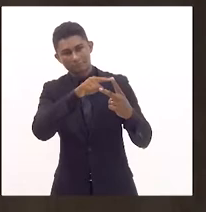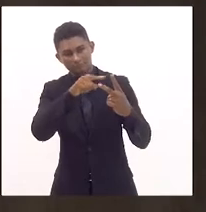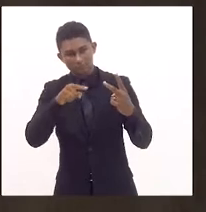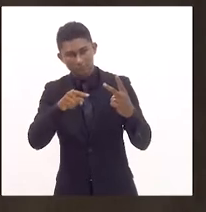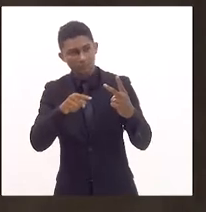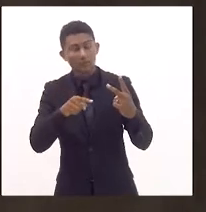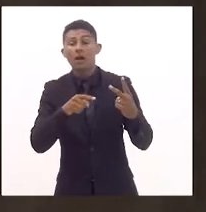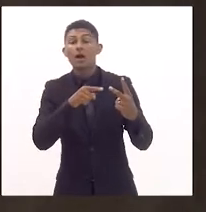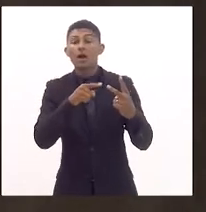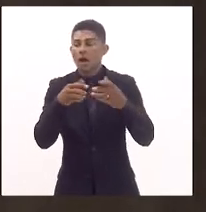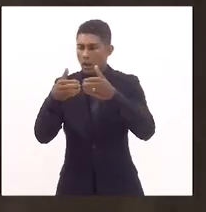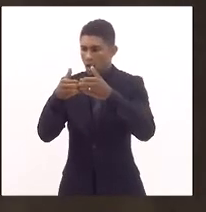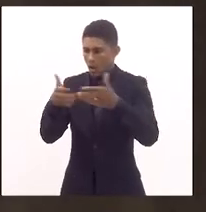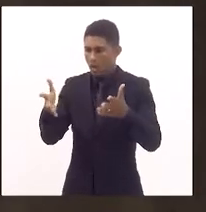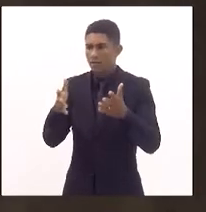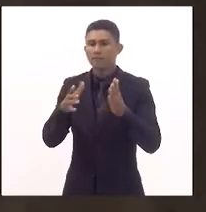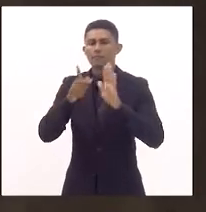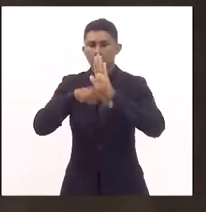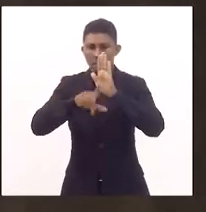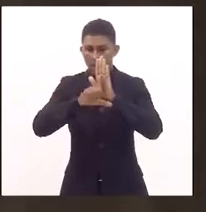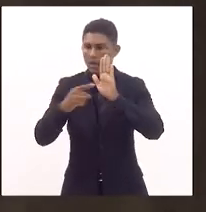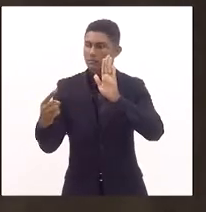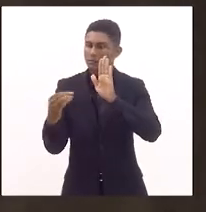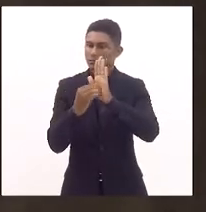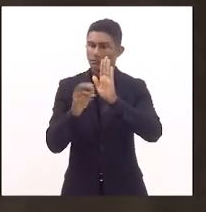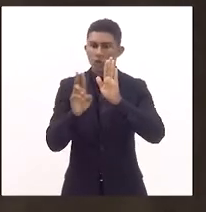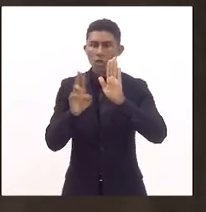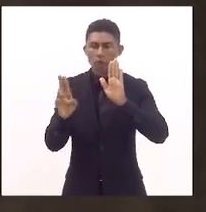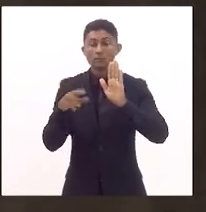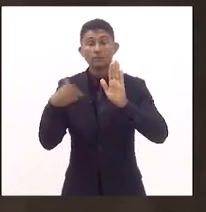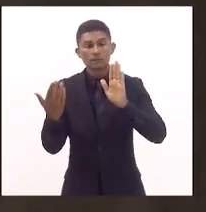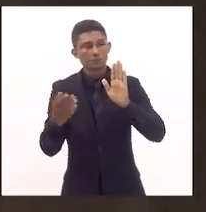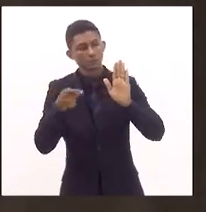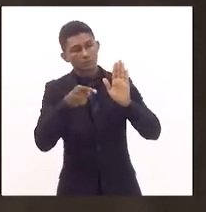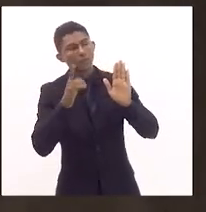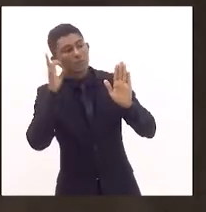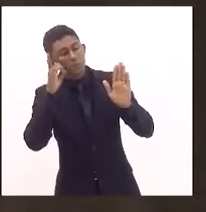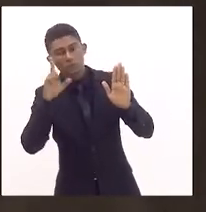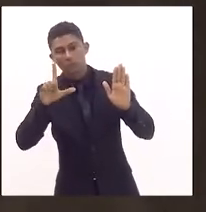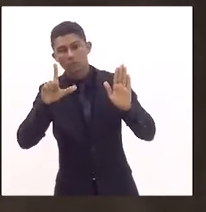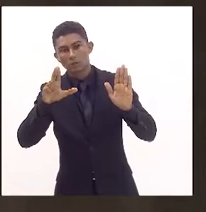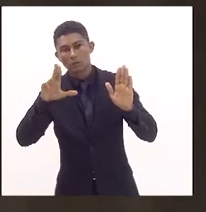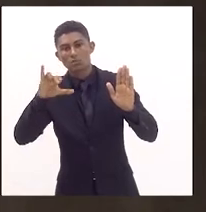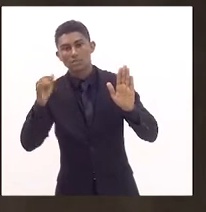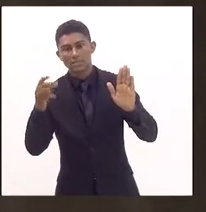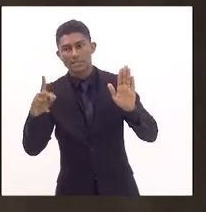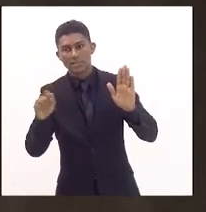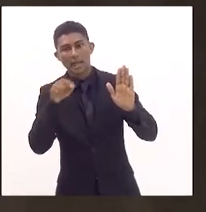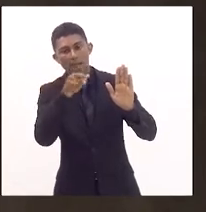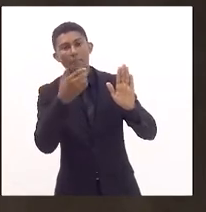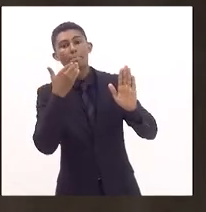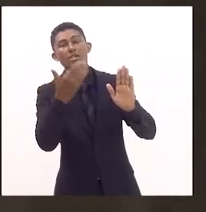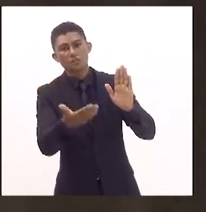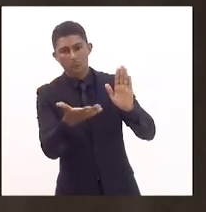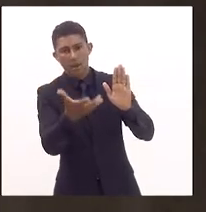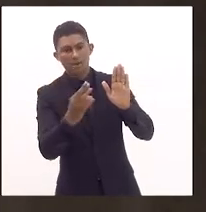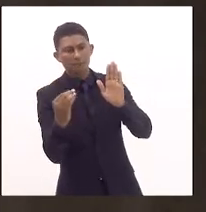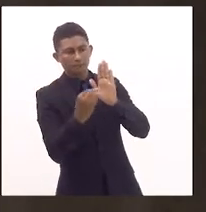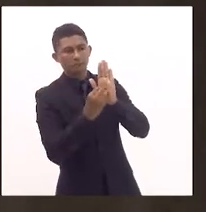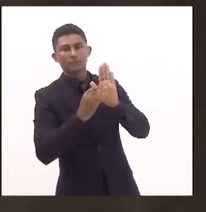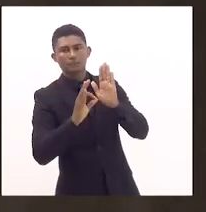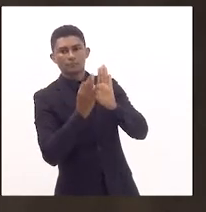abriram coautoria, e a deputada Lucinha solicitou que a mesma também pudesse